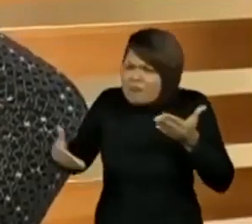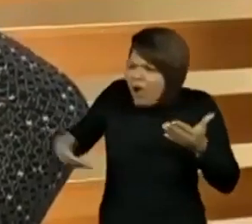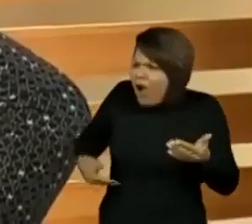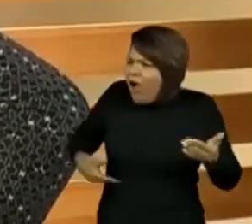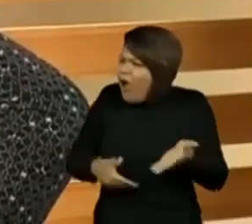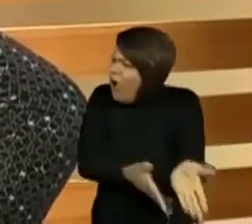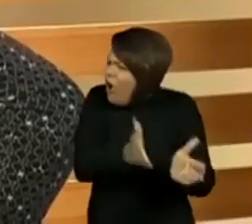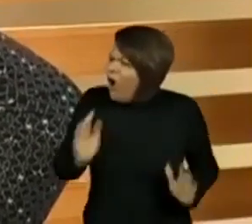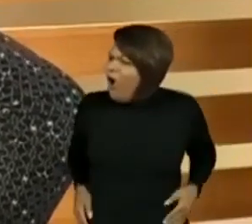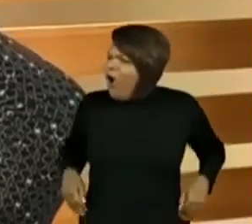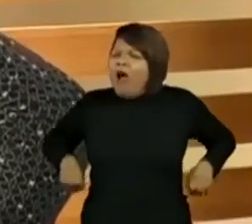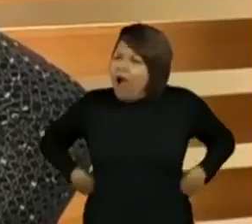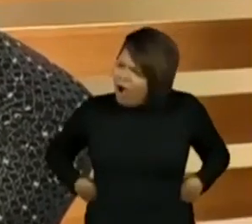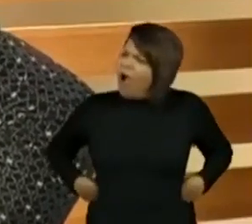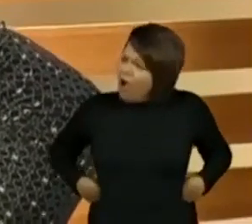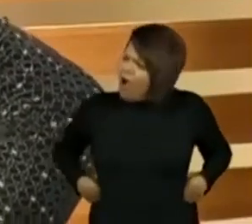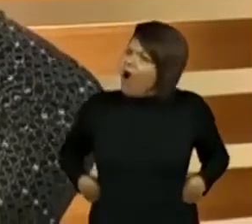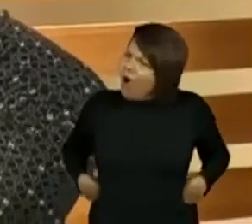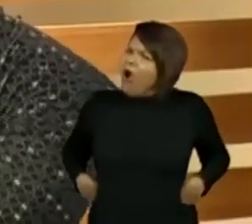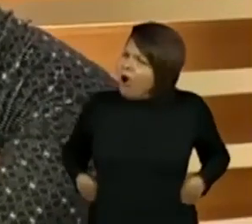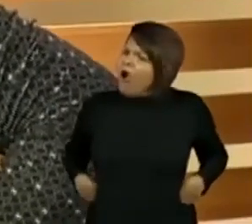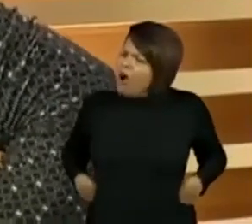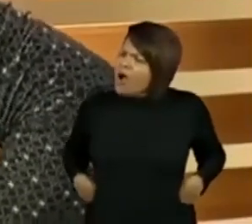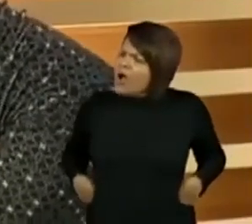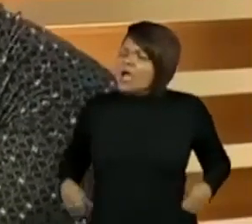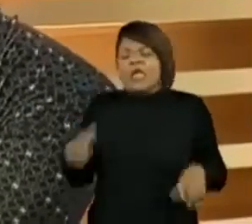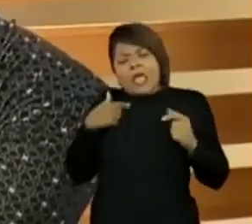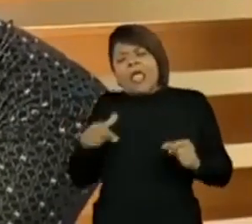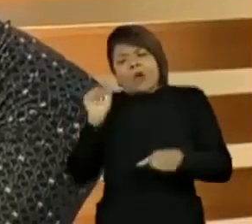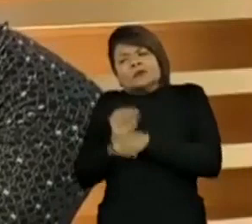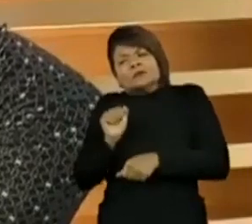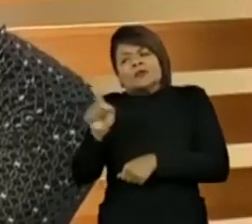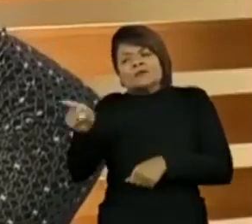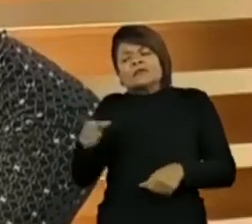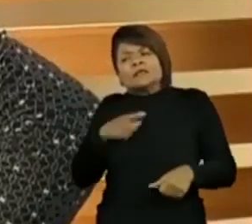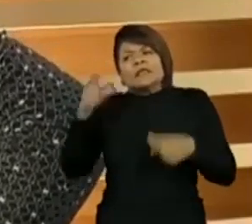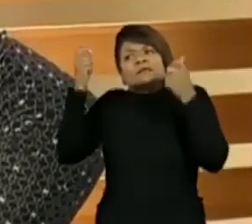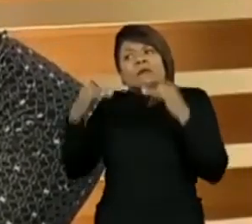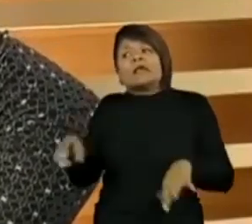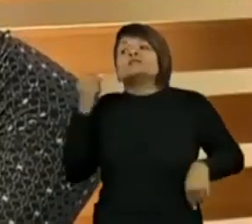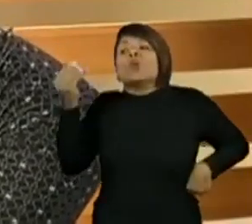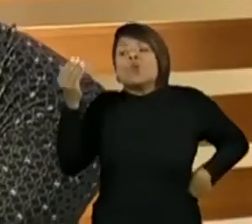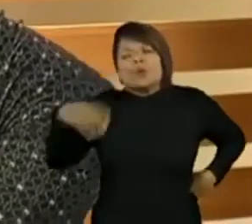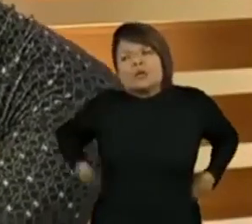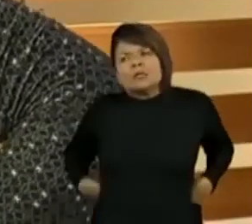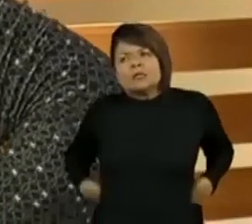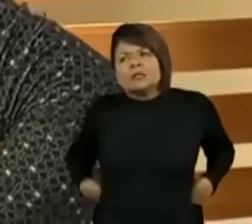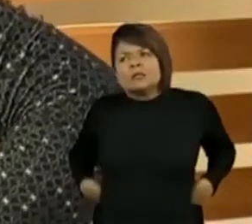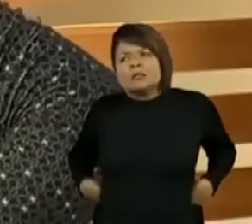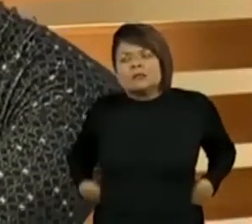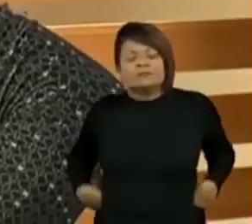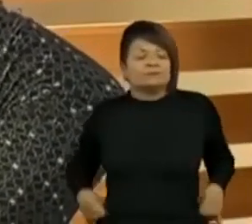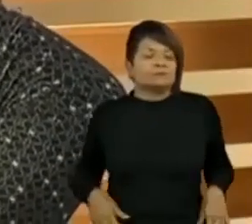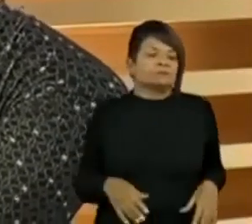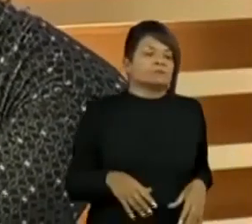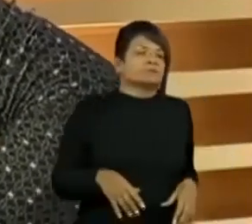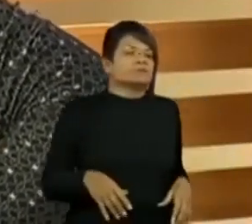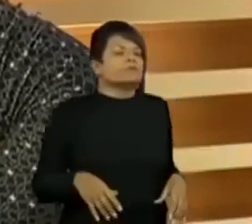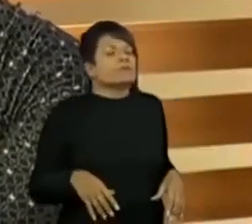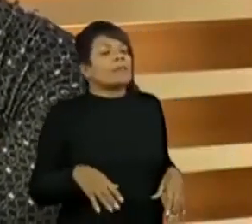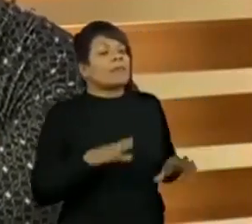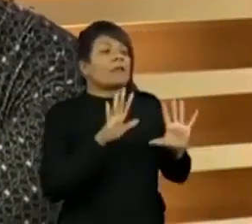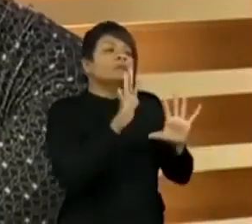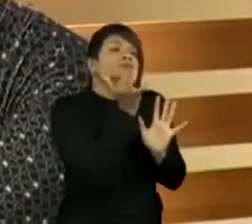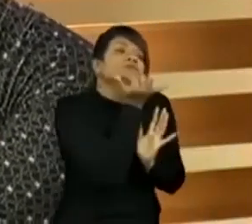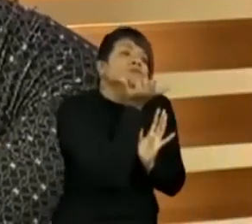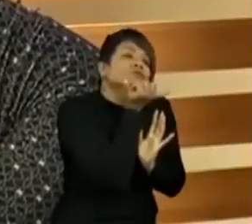almoço. Ora essa! Espero que você tenha uma boa justificativa para isso. Mas a Nendaba